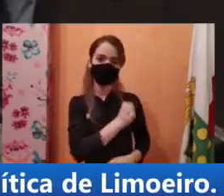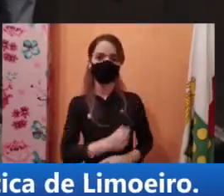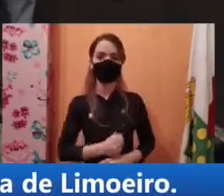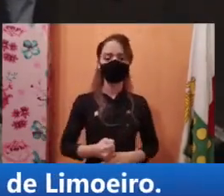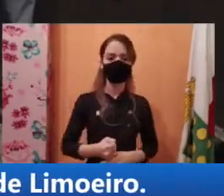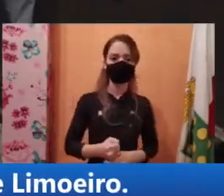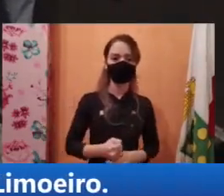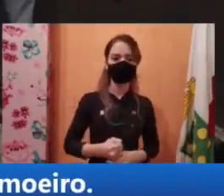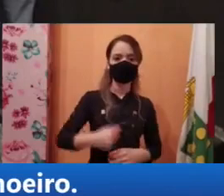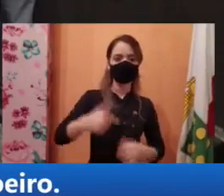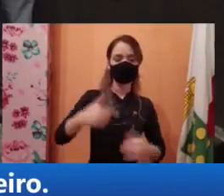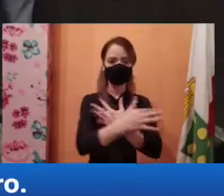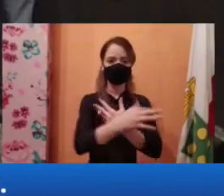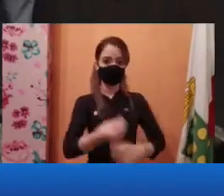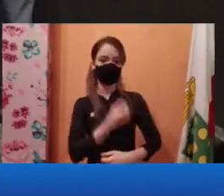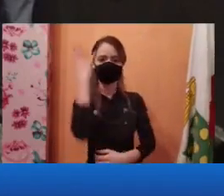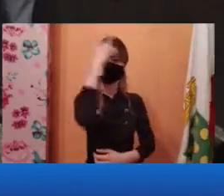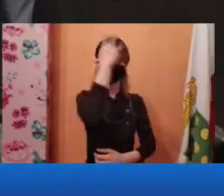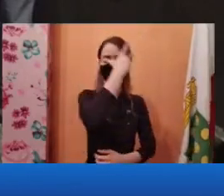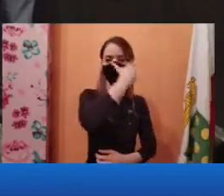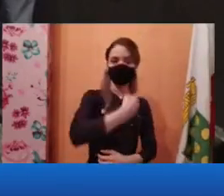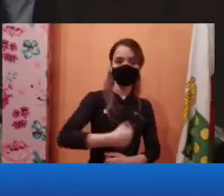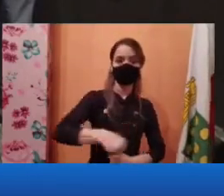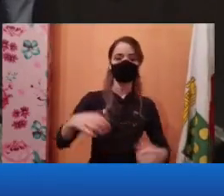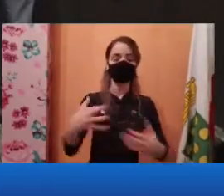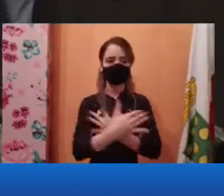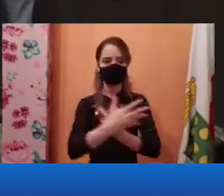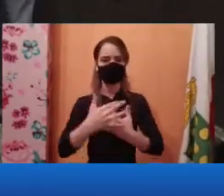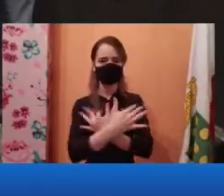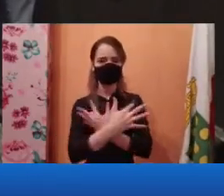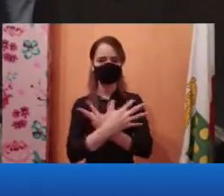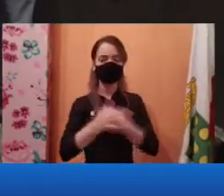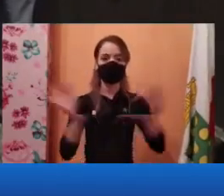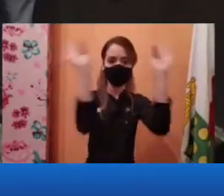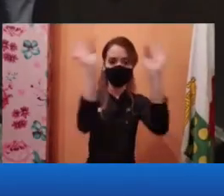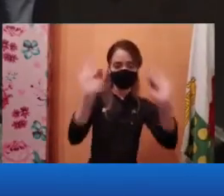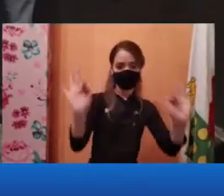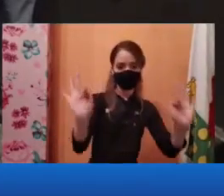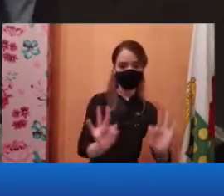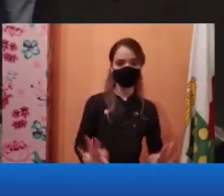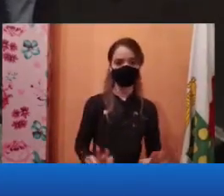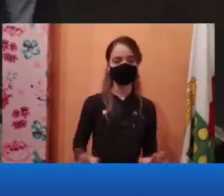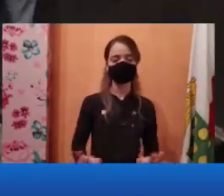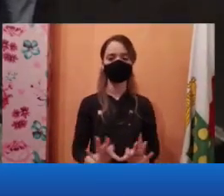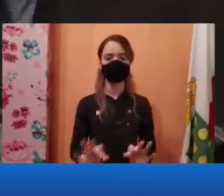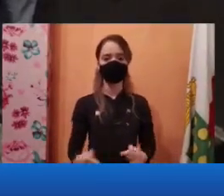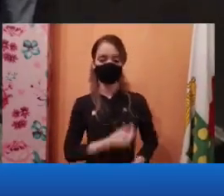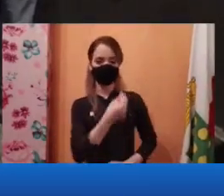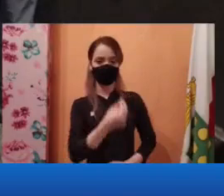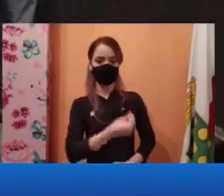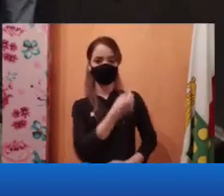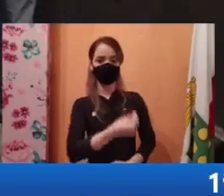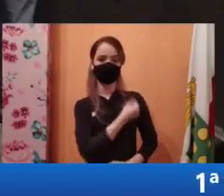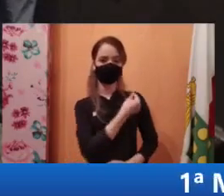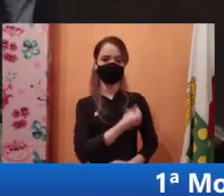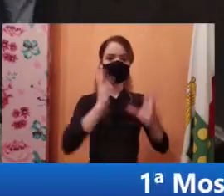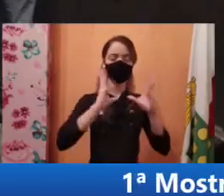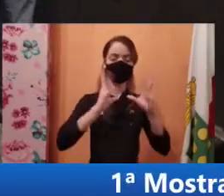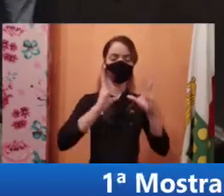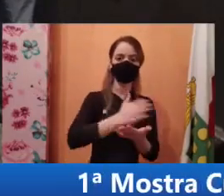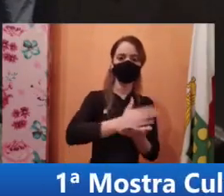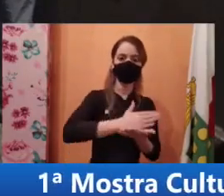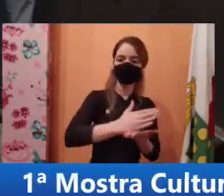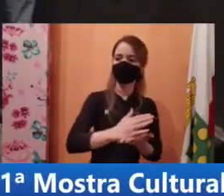Oh, que cidade bonita, esta cidade feliz. É assim que a gente diz, todo